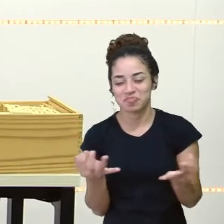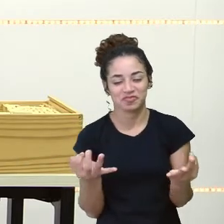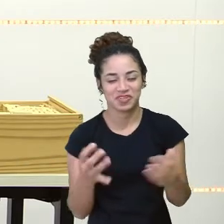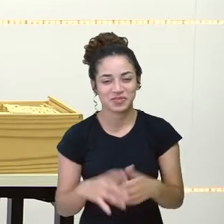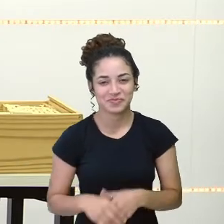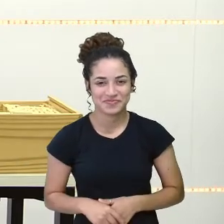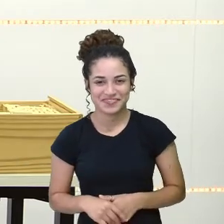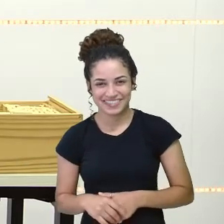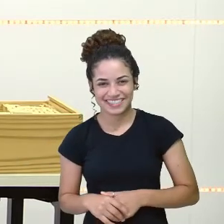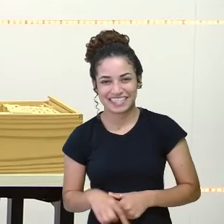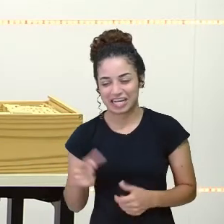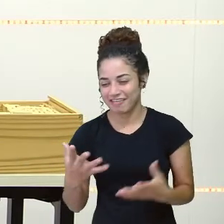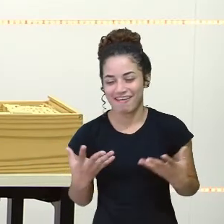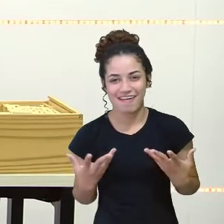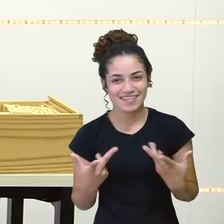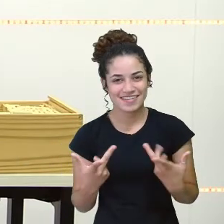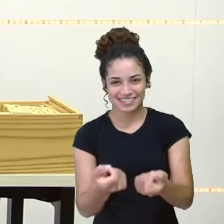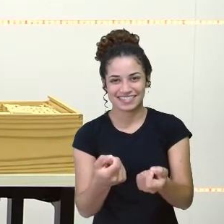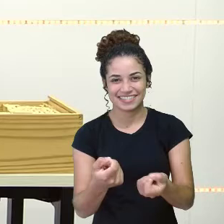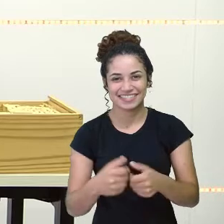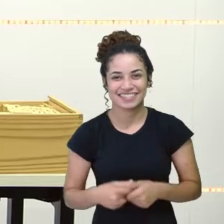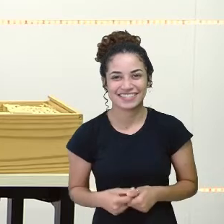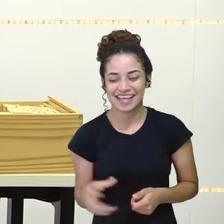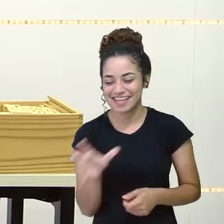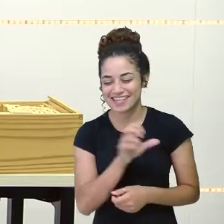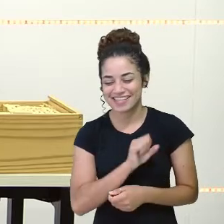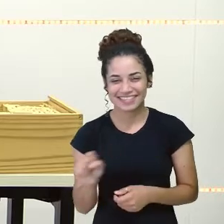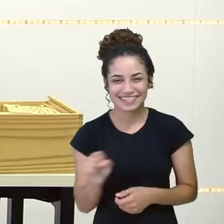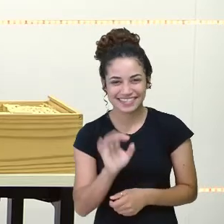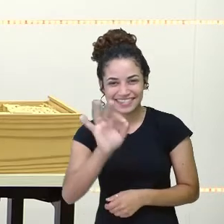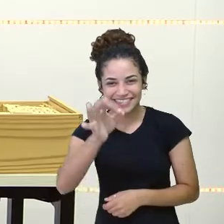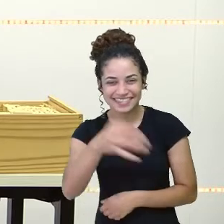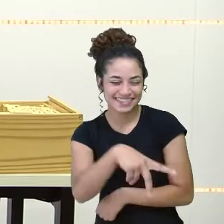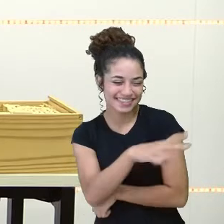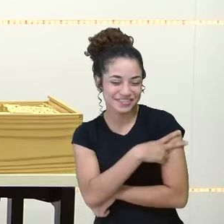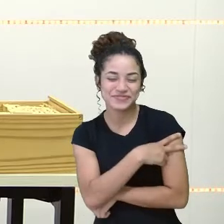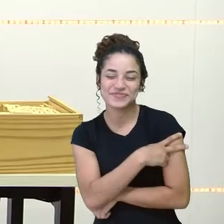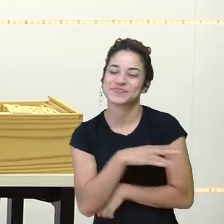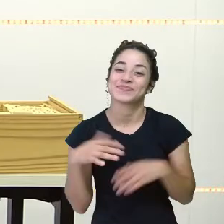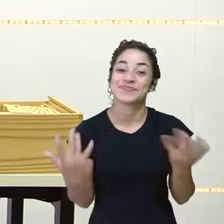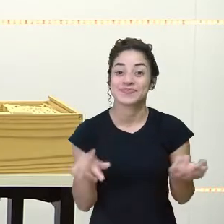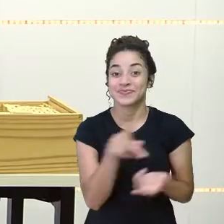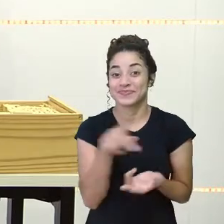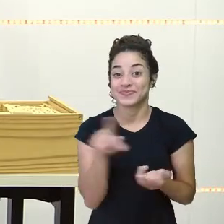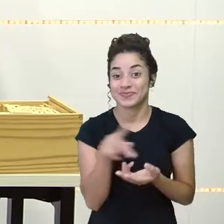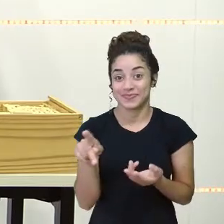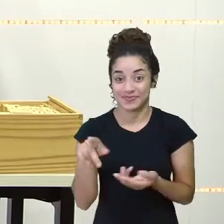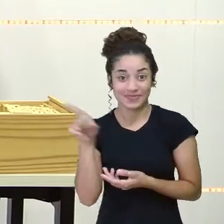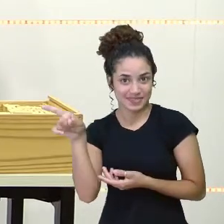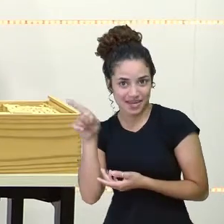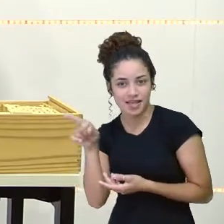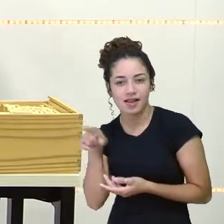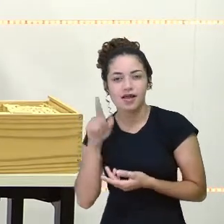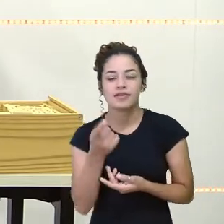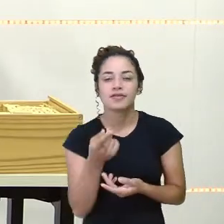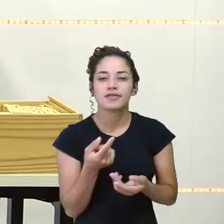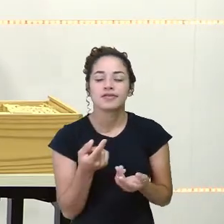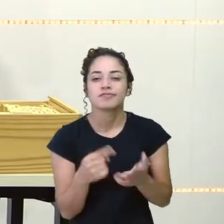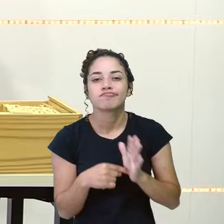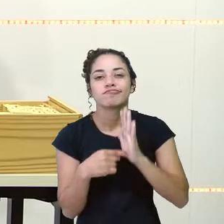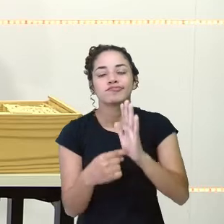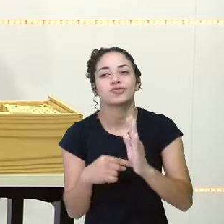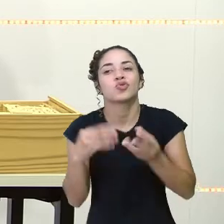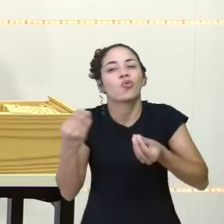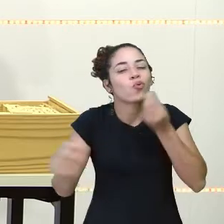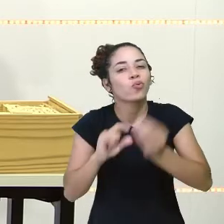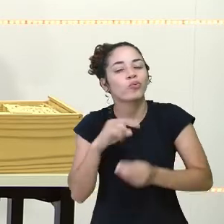Professora Mauriceia arrasando aqui, né? Segundo ano. Aí a professora Mauriceia traz aí como é que a gente pode